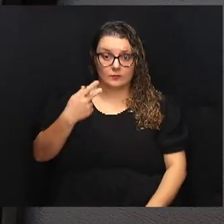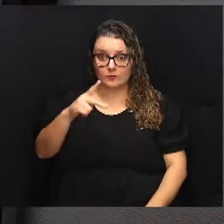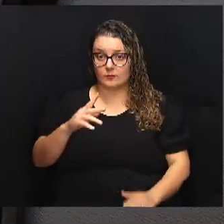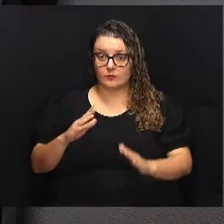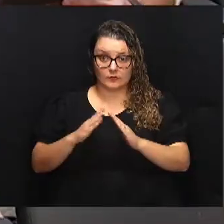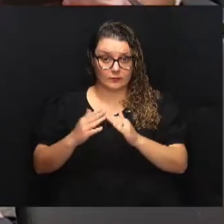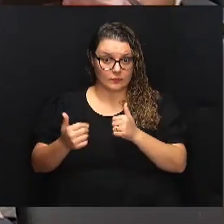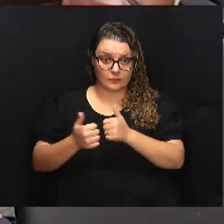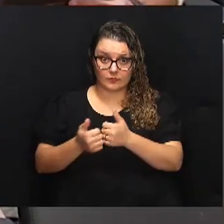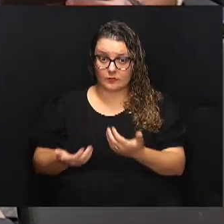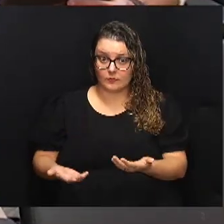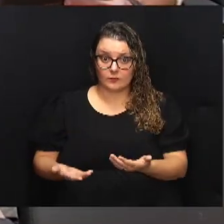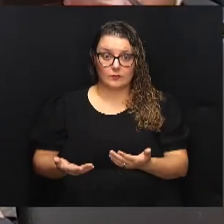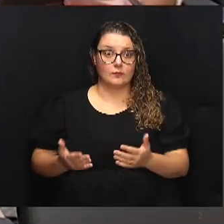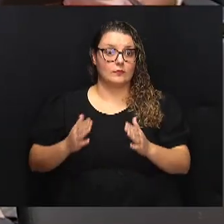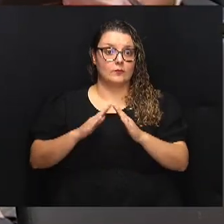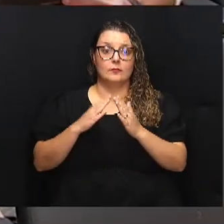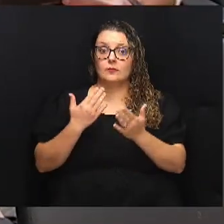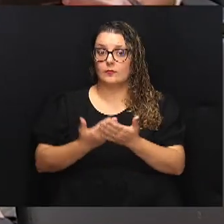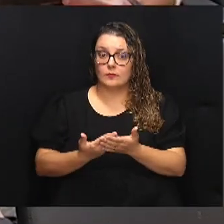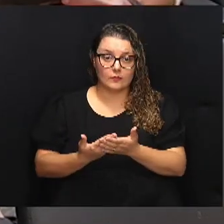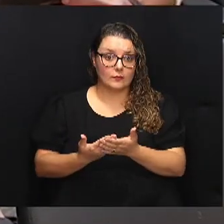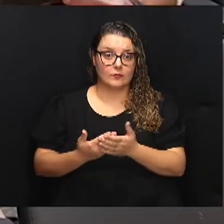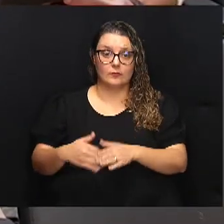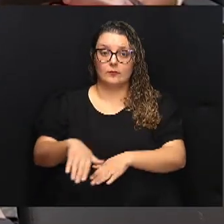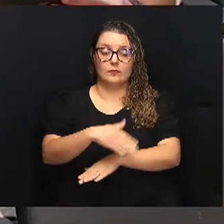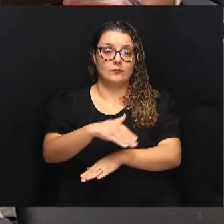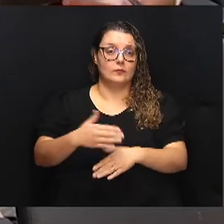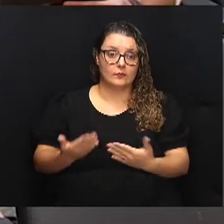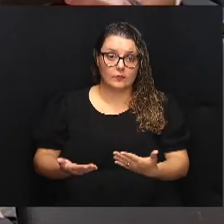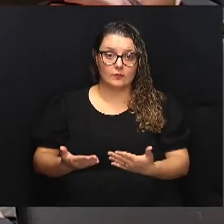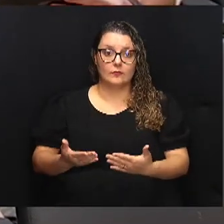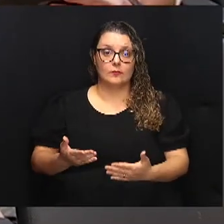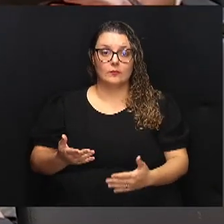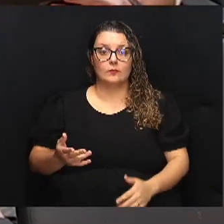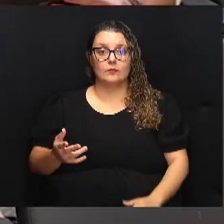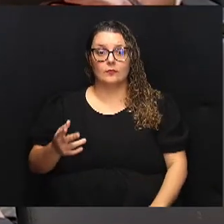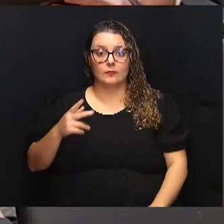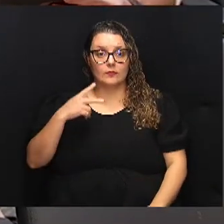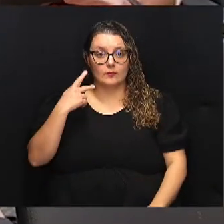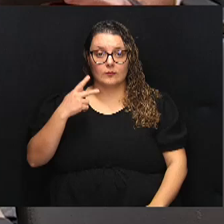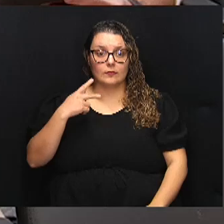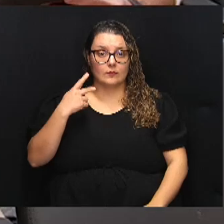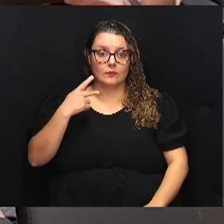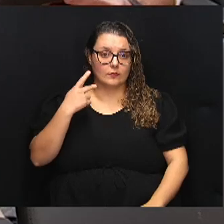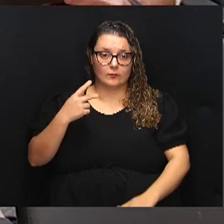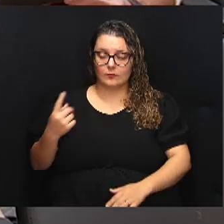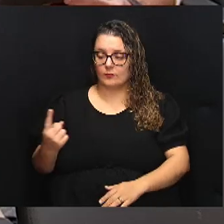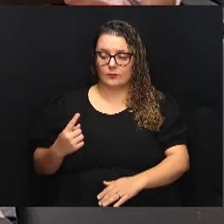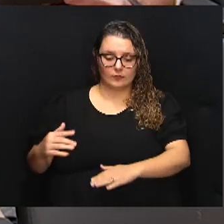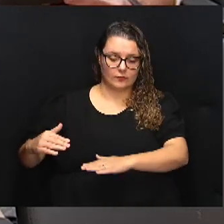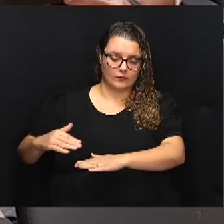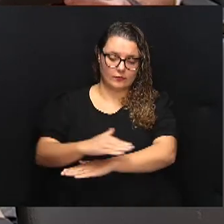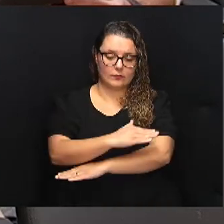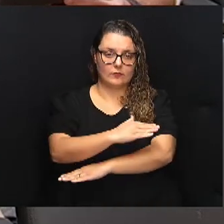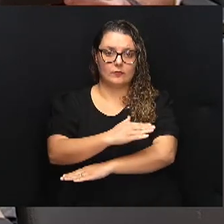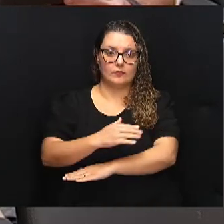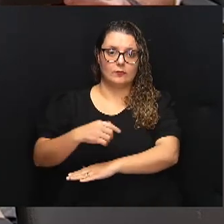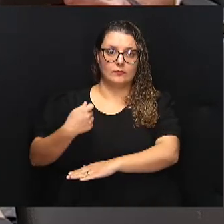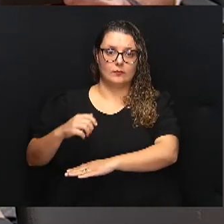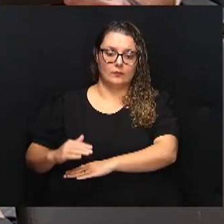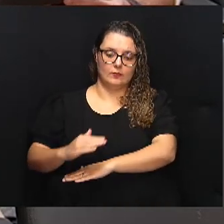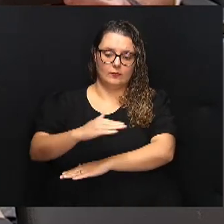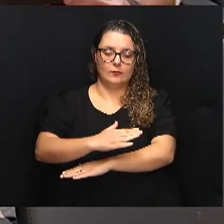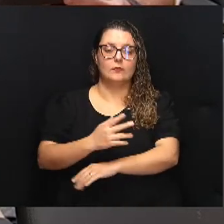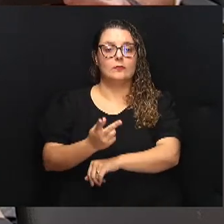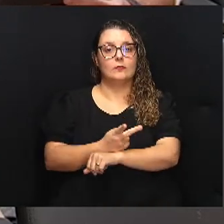casa, a escola, a rua, O pessoal fala assim, os carros passam correndo na minha rua, Precisa de lombada. Procuram sempre